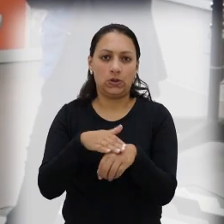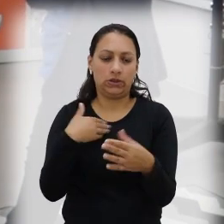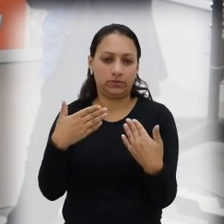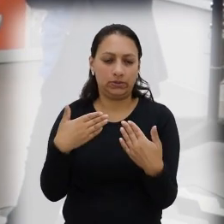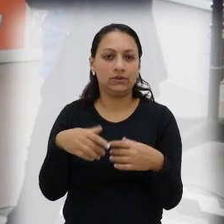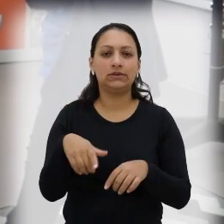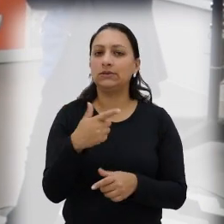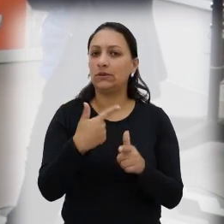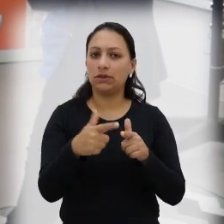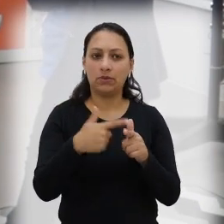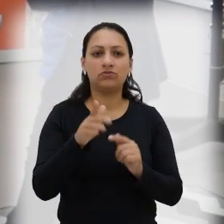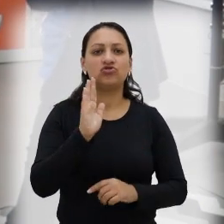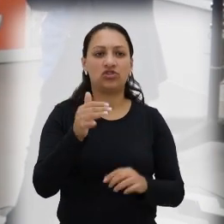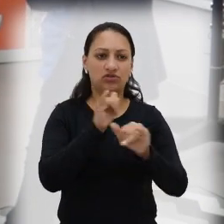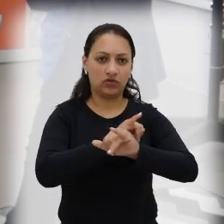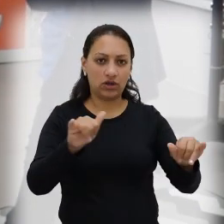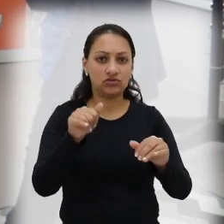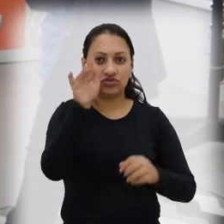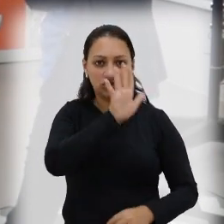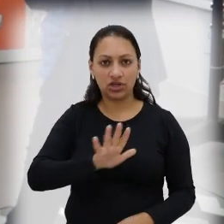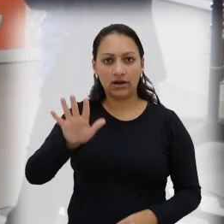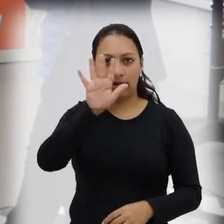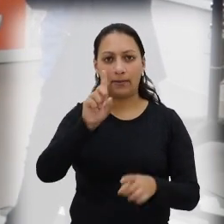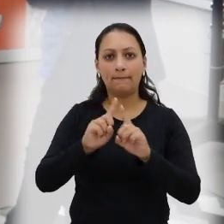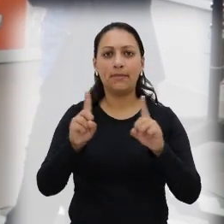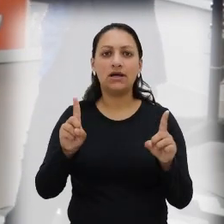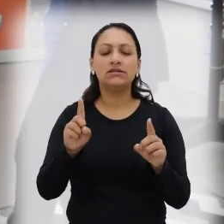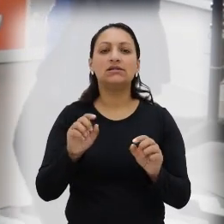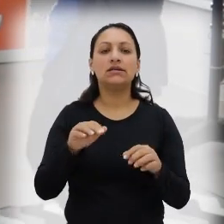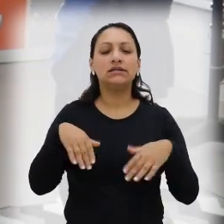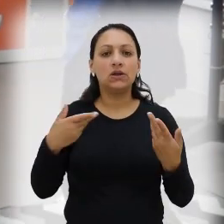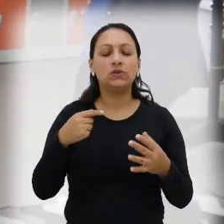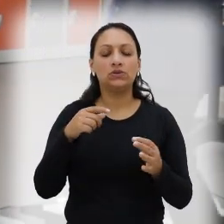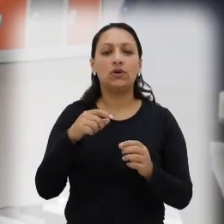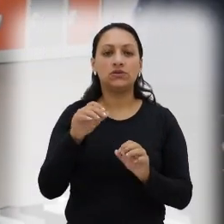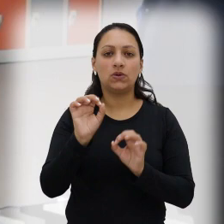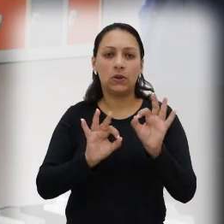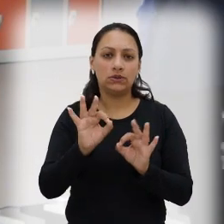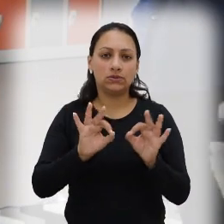tem problema. Já está divulgado no geral, é só dividir em cards específicos.